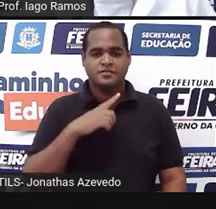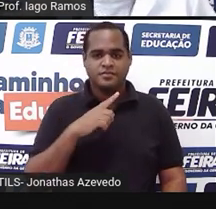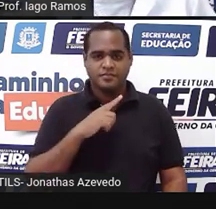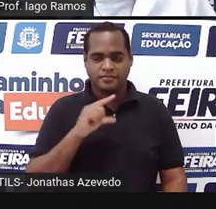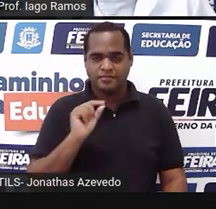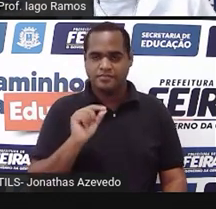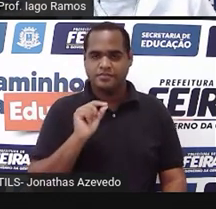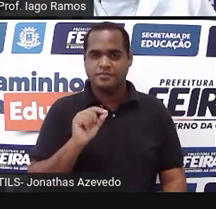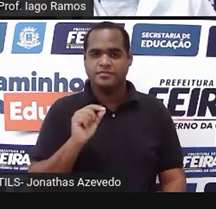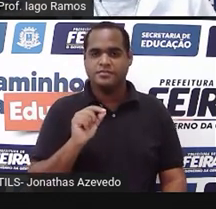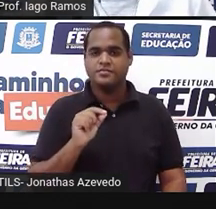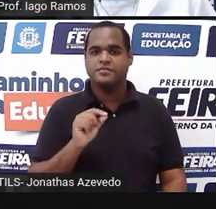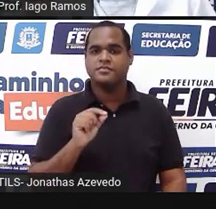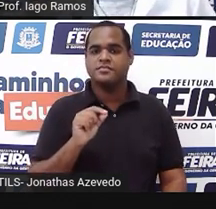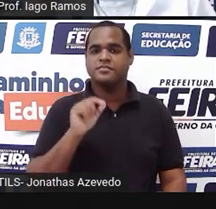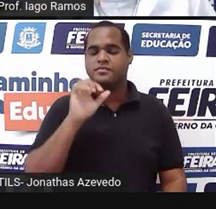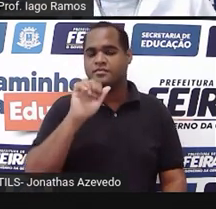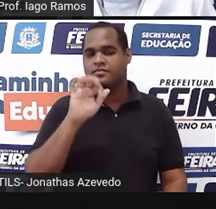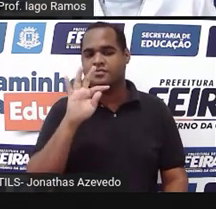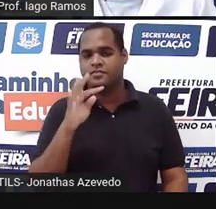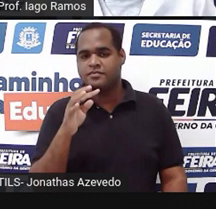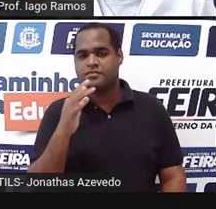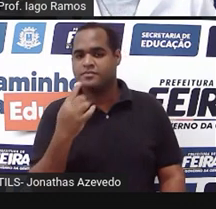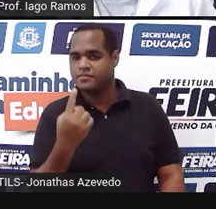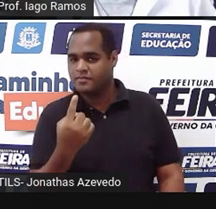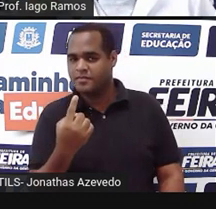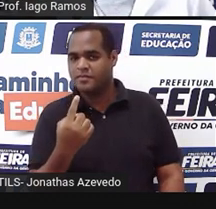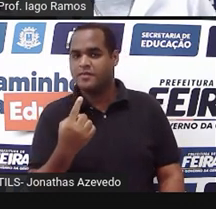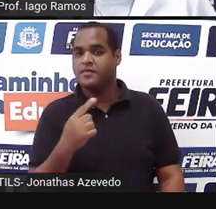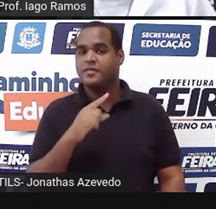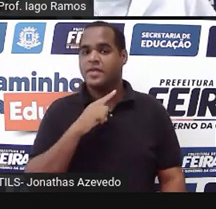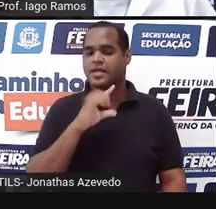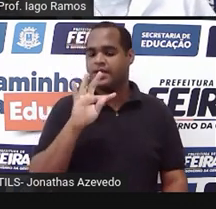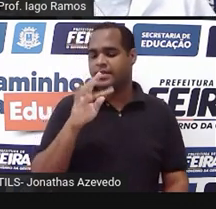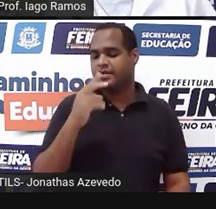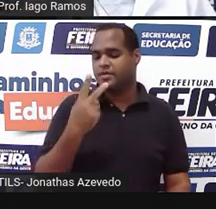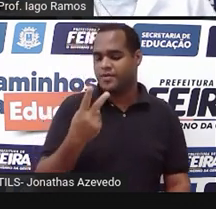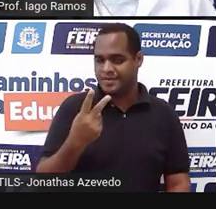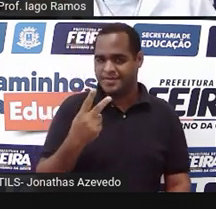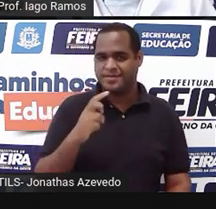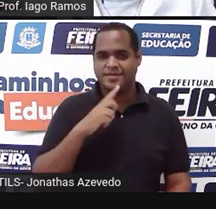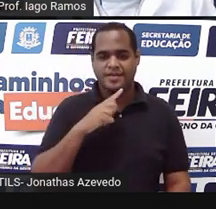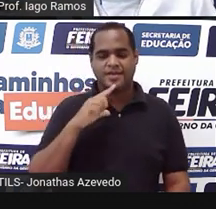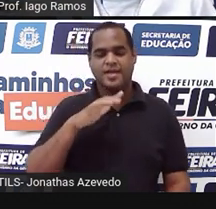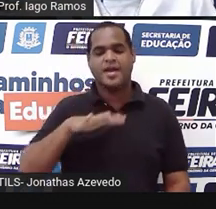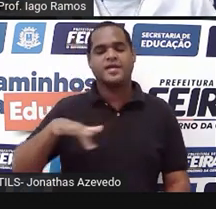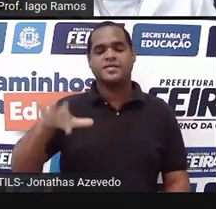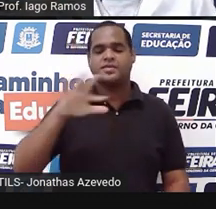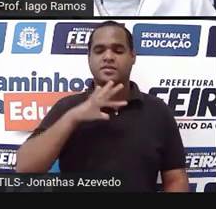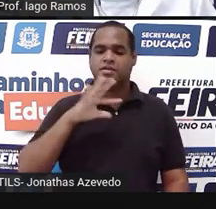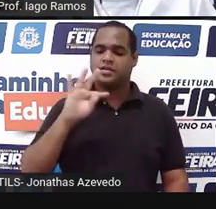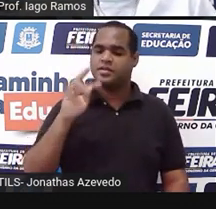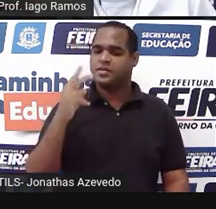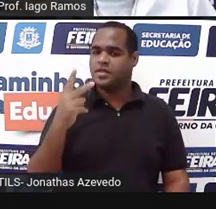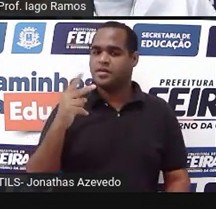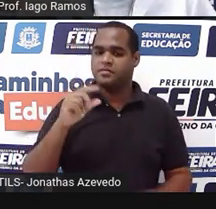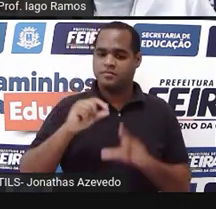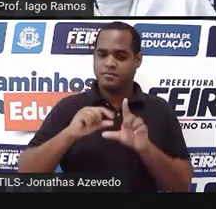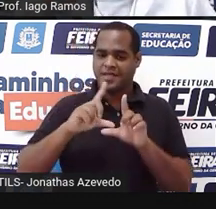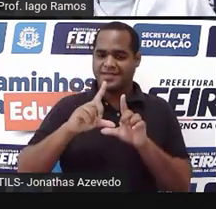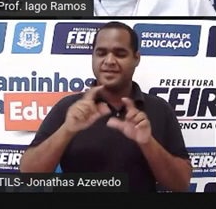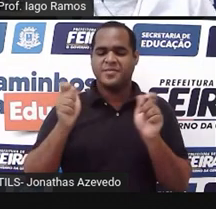até um que significa área do triângulo um at2 área do triângulo dois e o a t